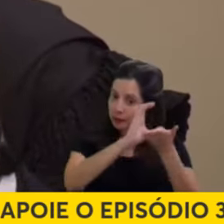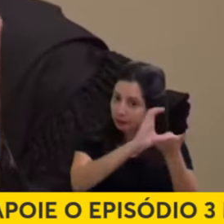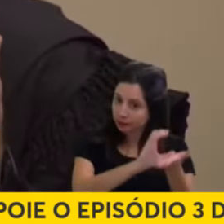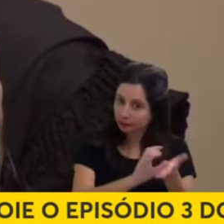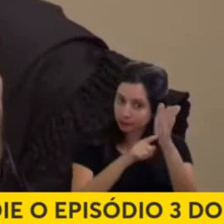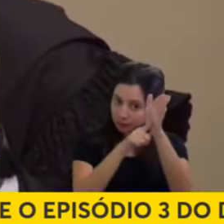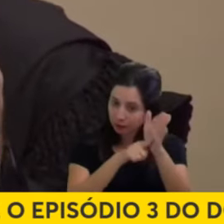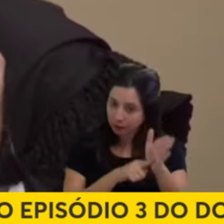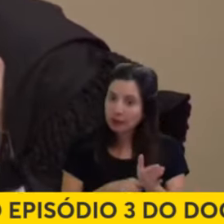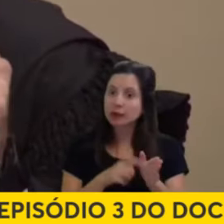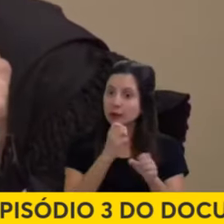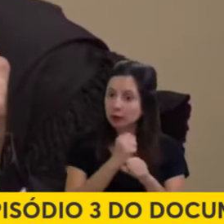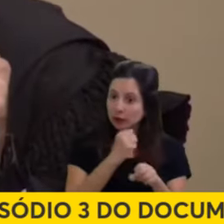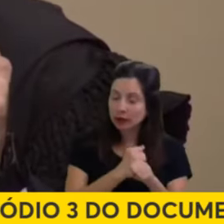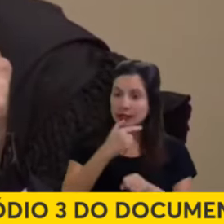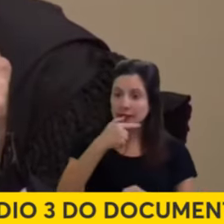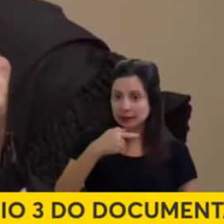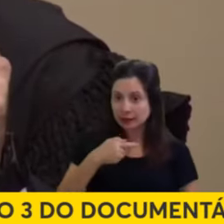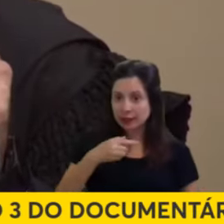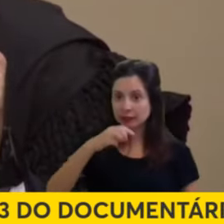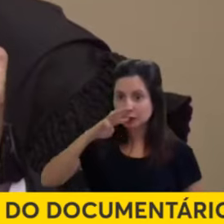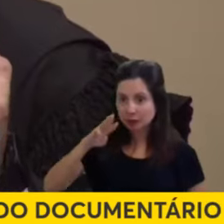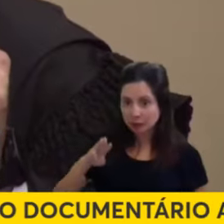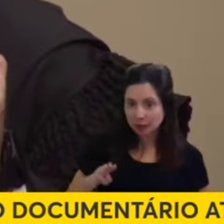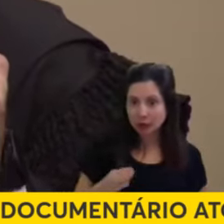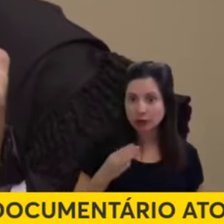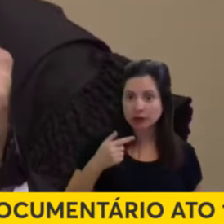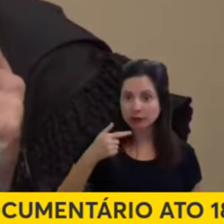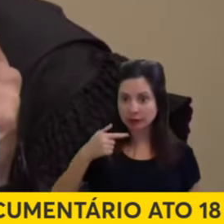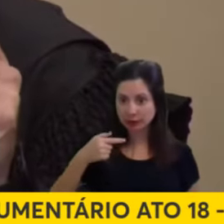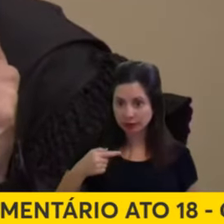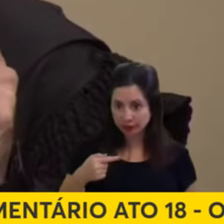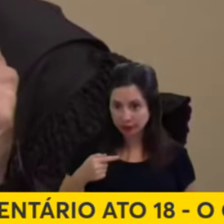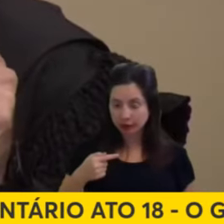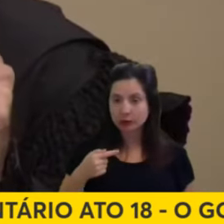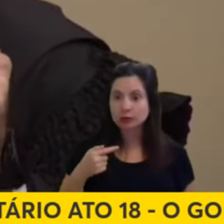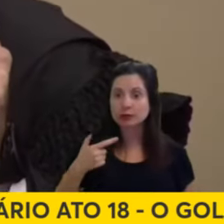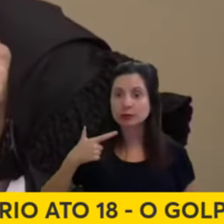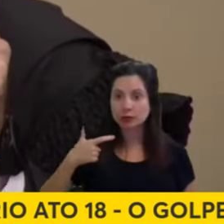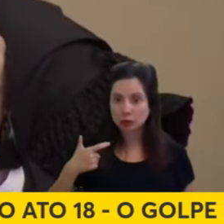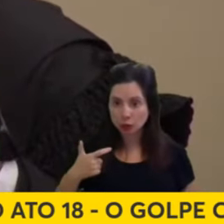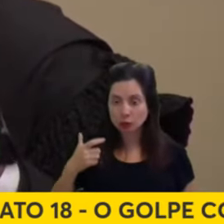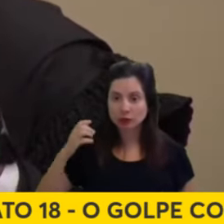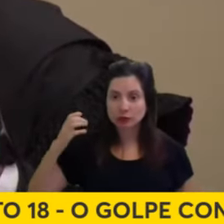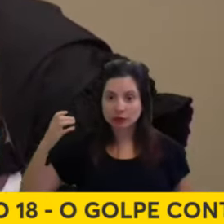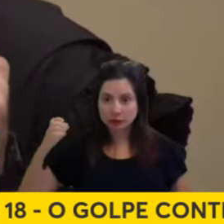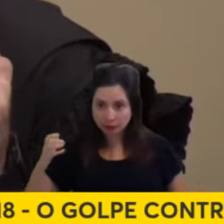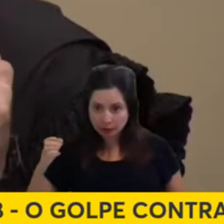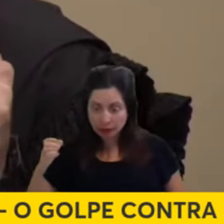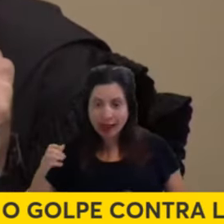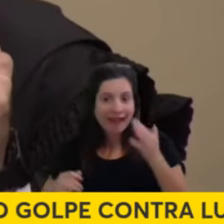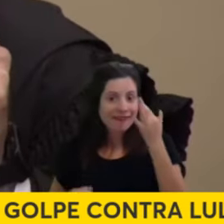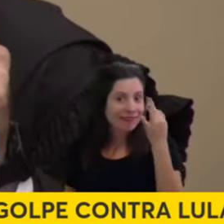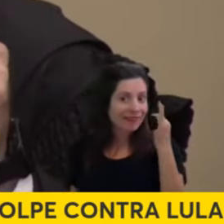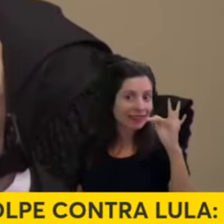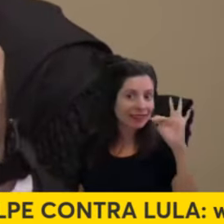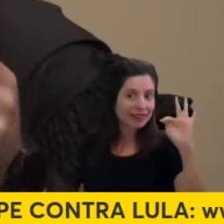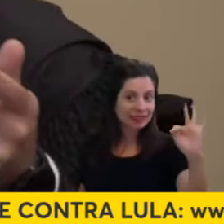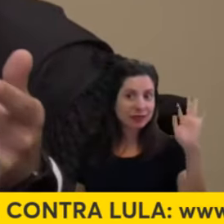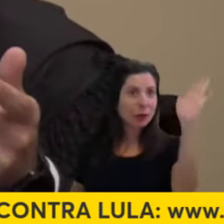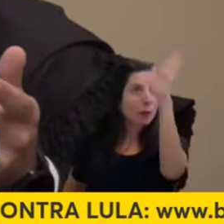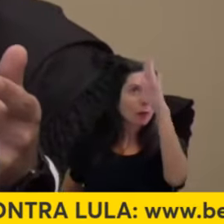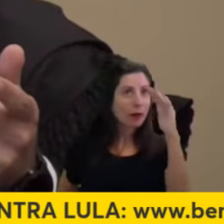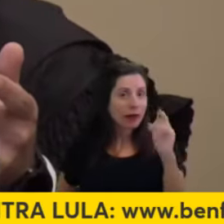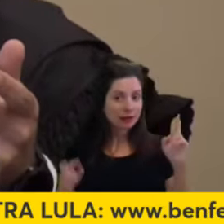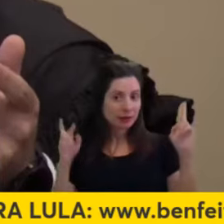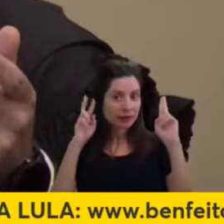totalizaram R 7.600 702 144 a Federação Brasil de Esperança na qual se inclui